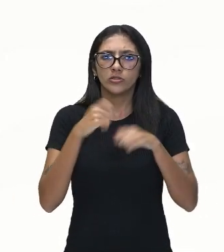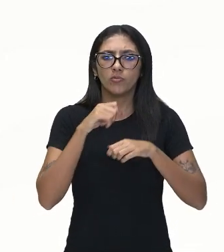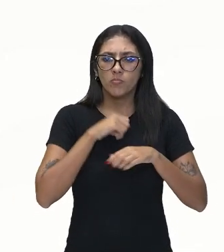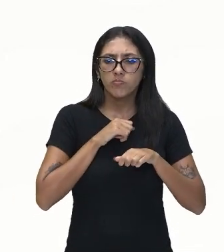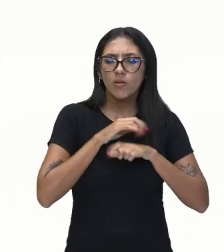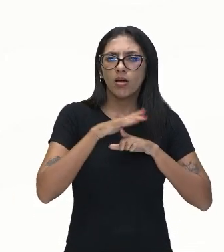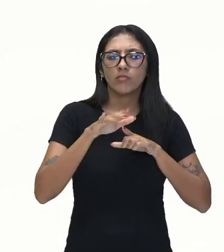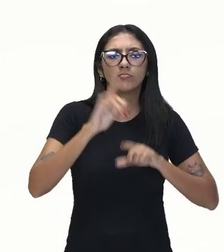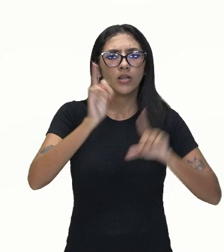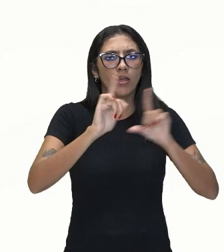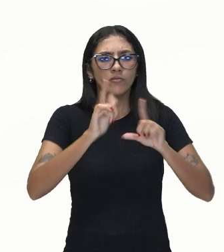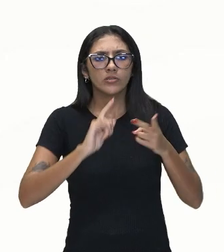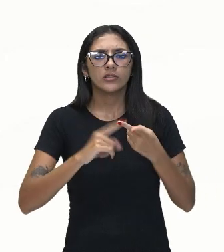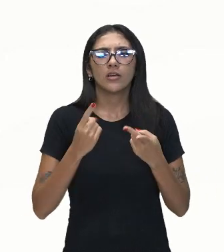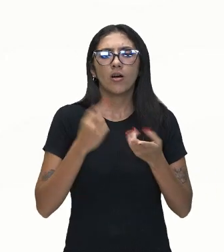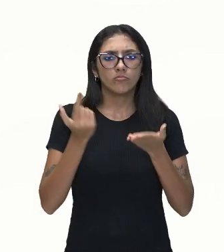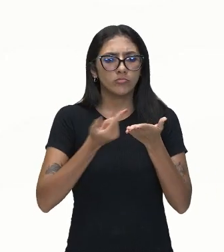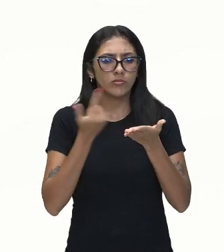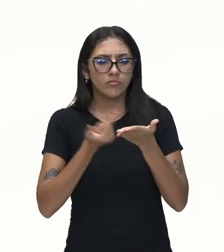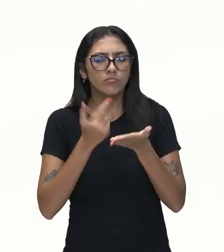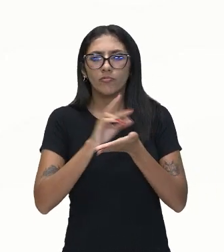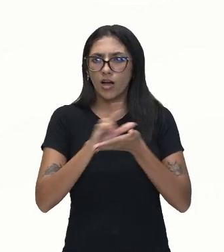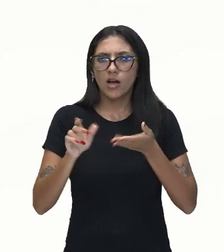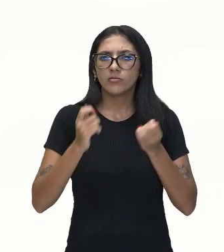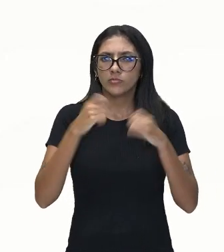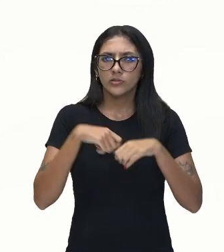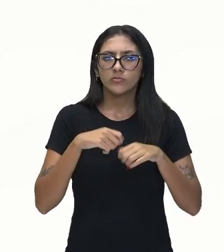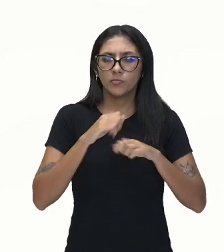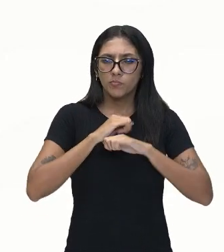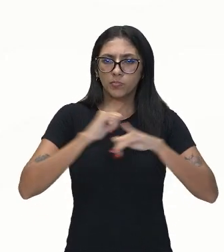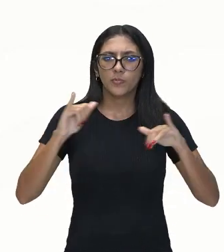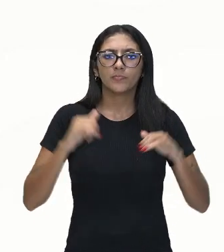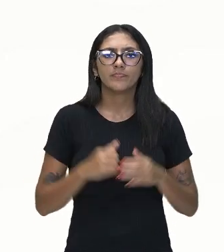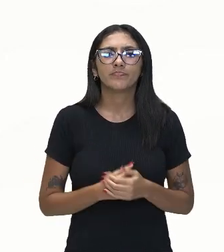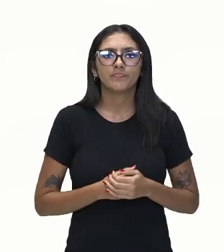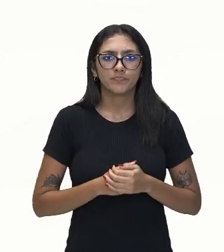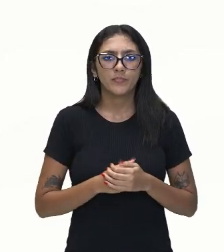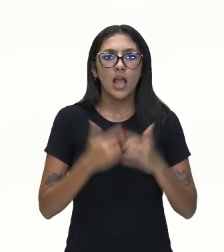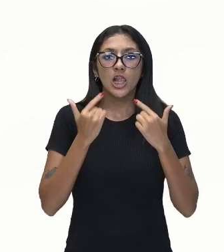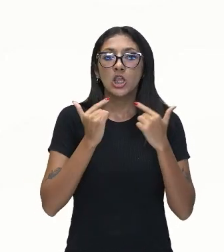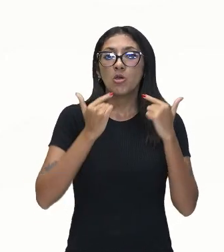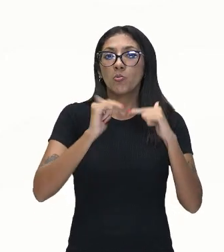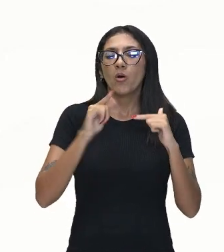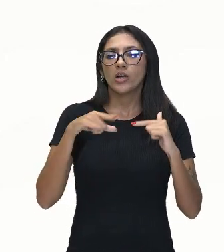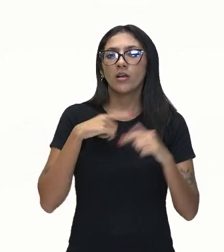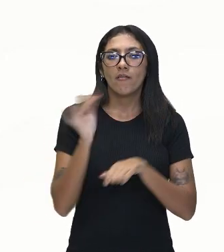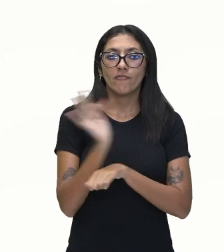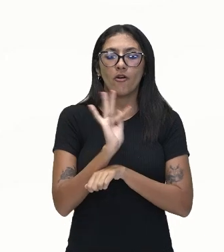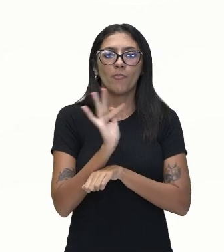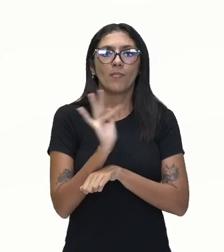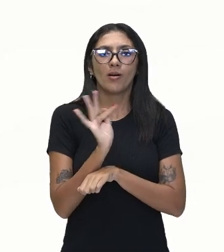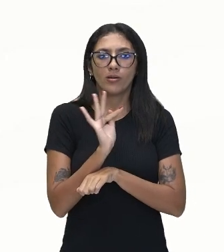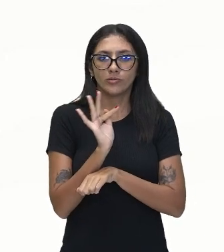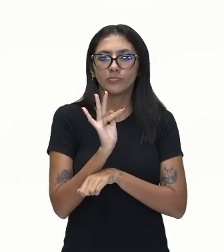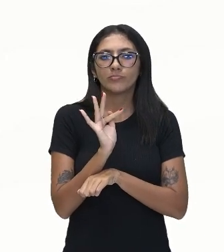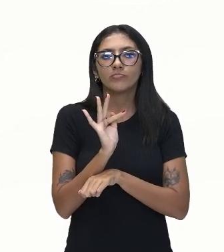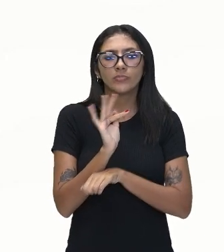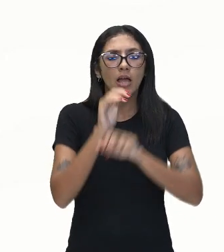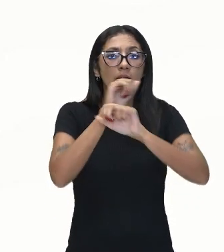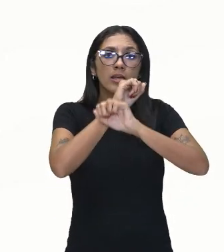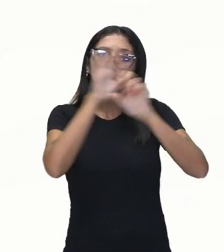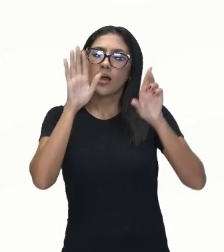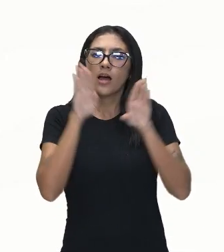comunicação, jornal, revista, TV, etc. A linguagem é formal, não se permite gírias, linguagem clara